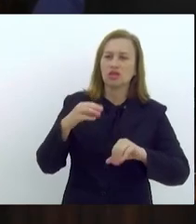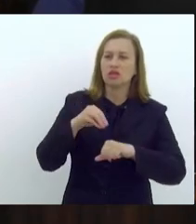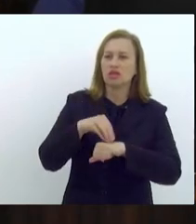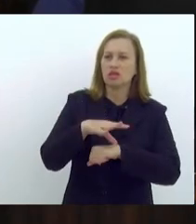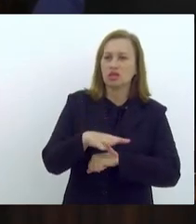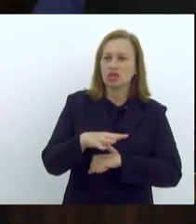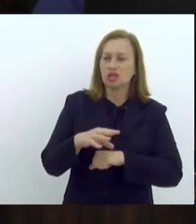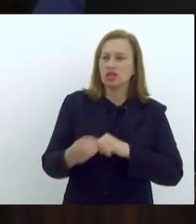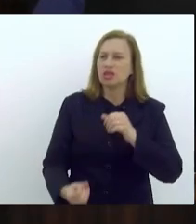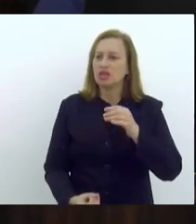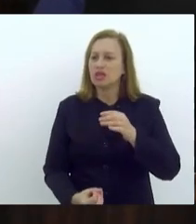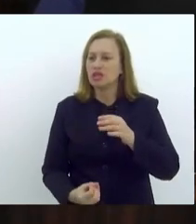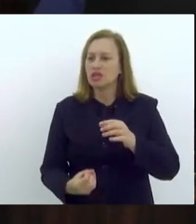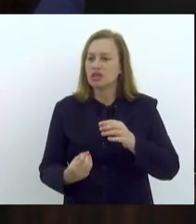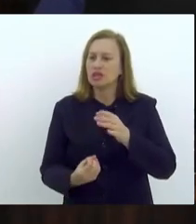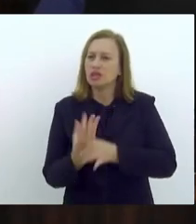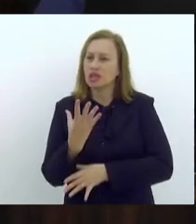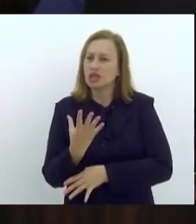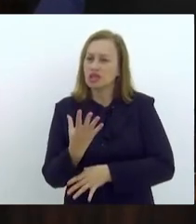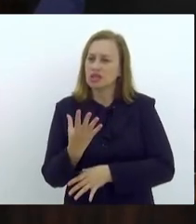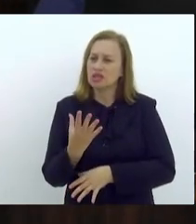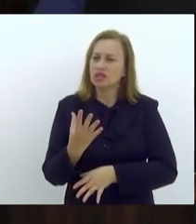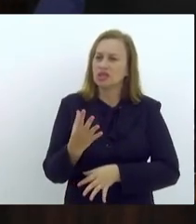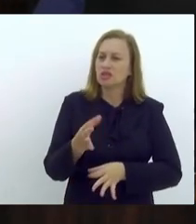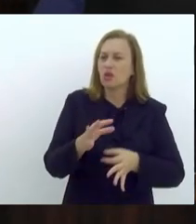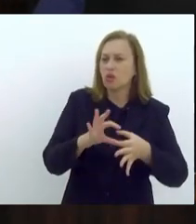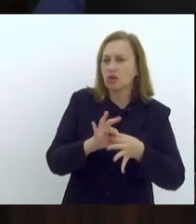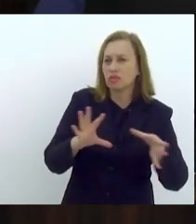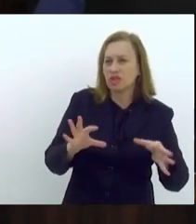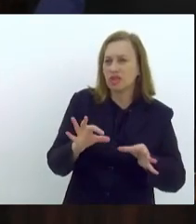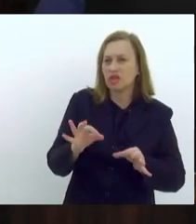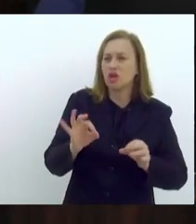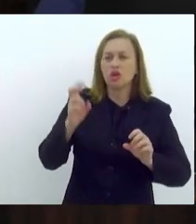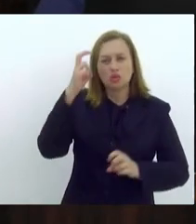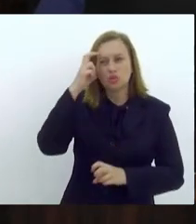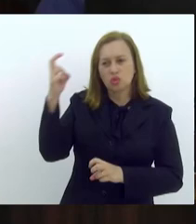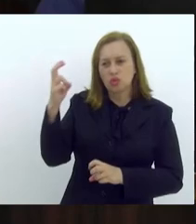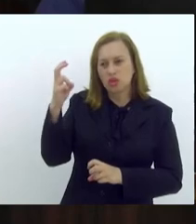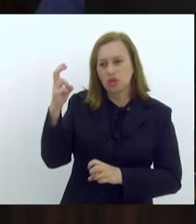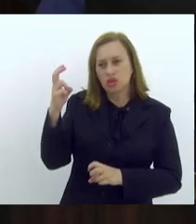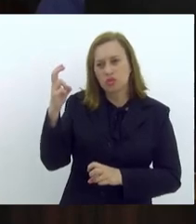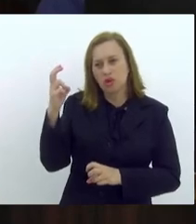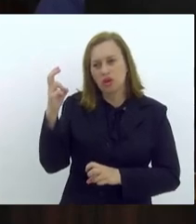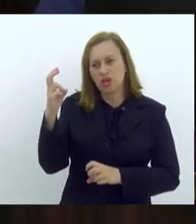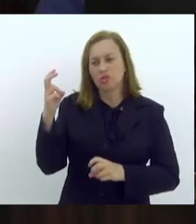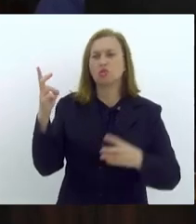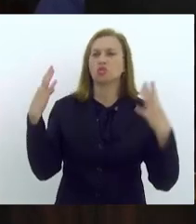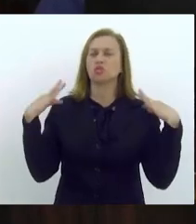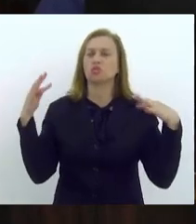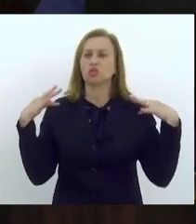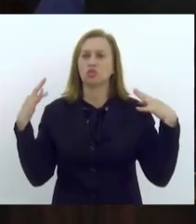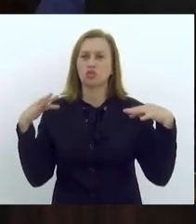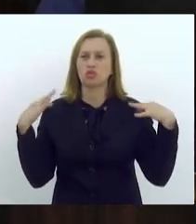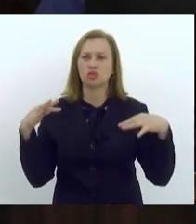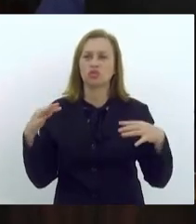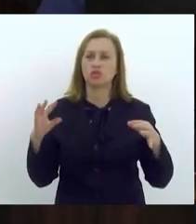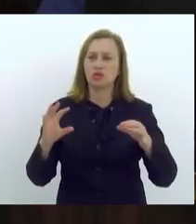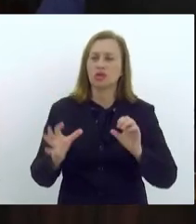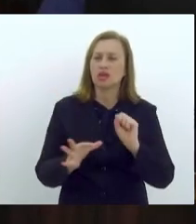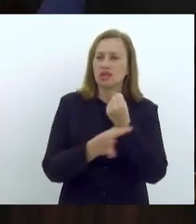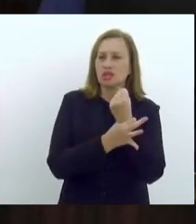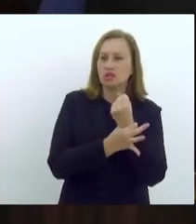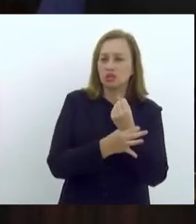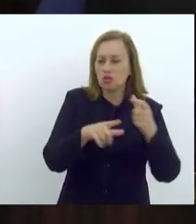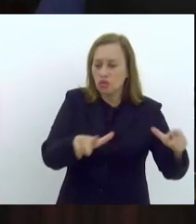e disponibilização do programa Turismo Seguro com a atuação do programa Segurança Presente no entorno dos pontos